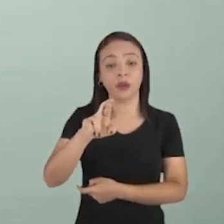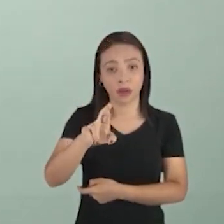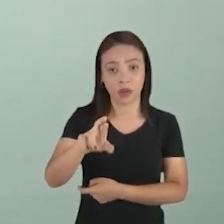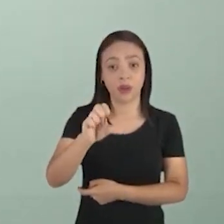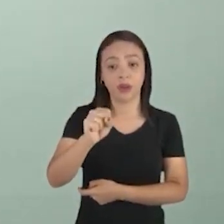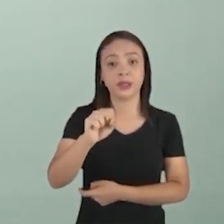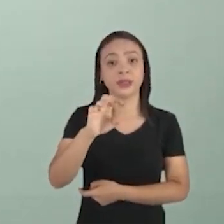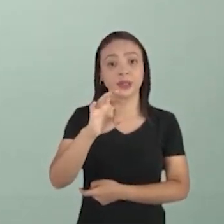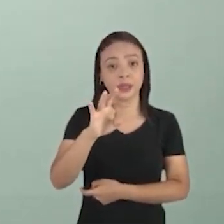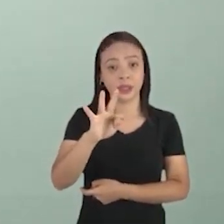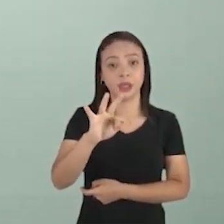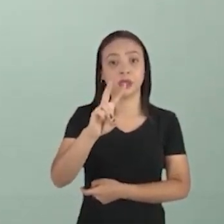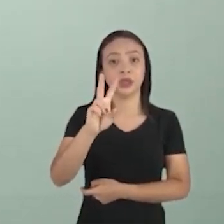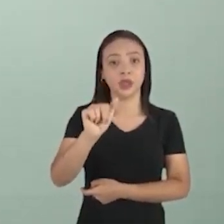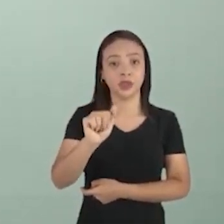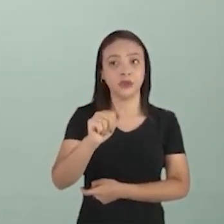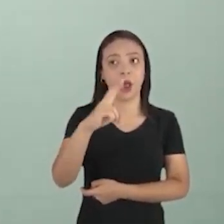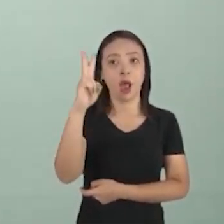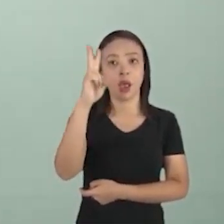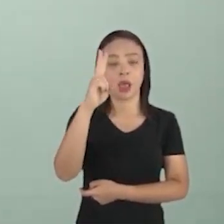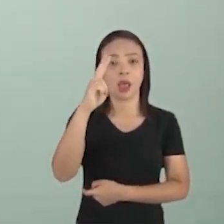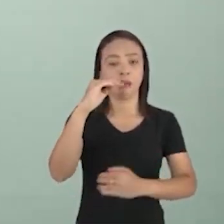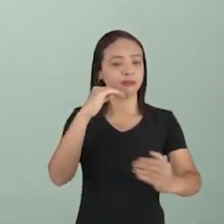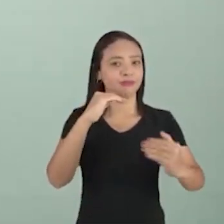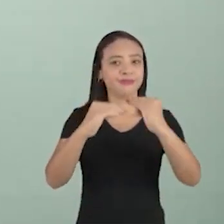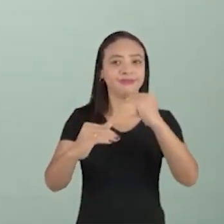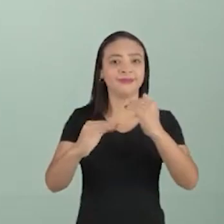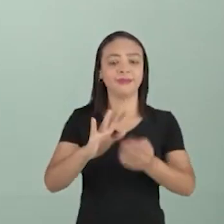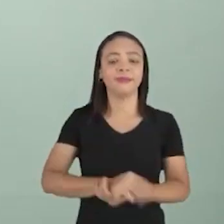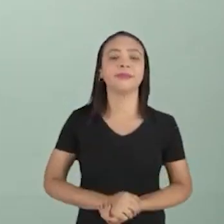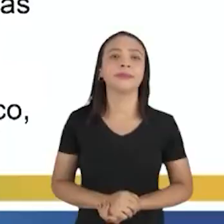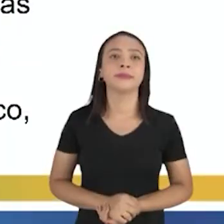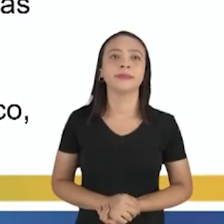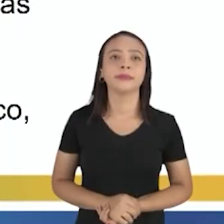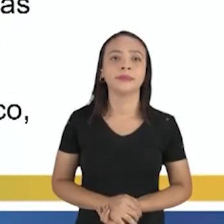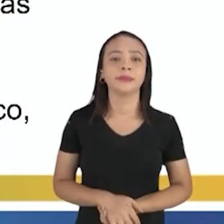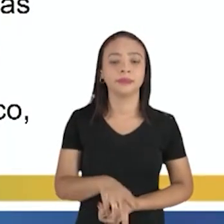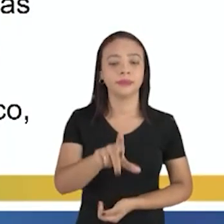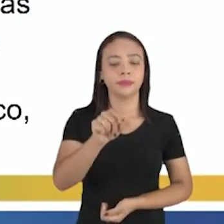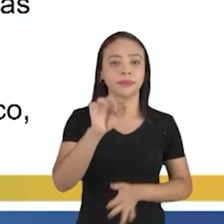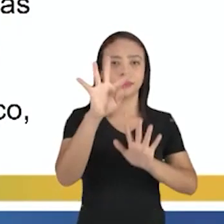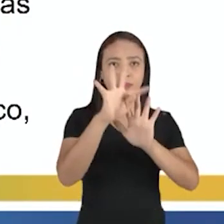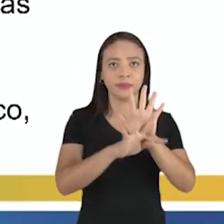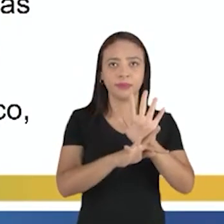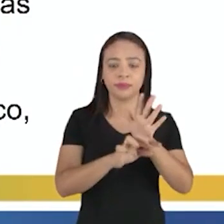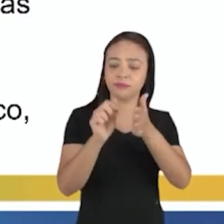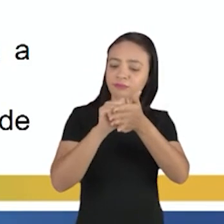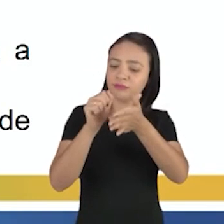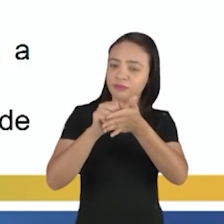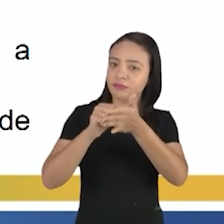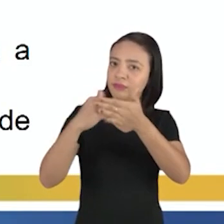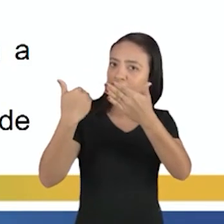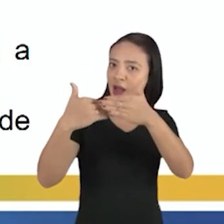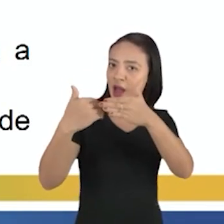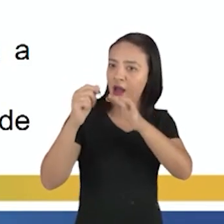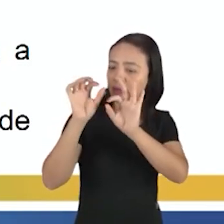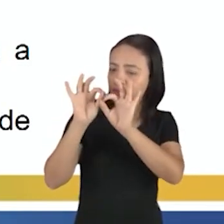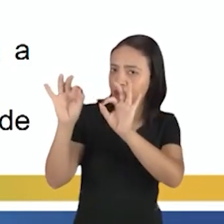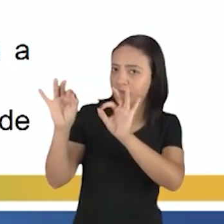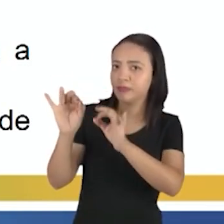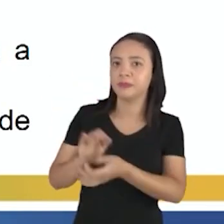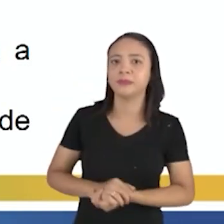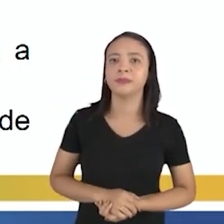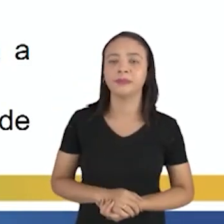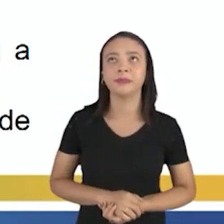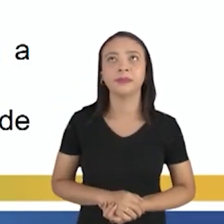adversativa, que dá a ideia de oposição. Ok, grifei lá meu texto, rabisquei ali no ladinho da prova, já identifiquei